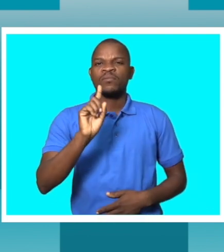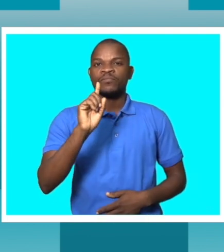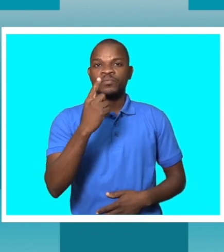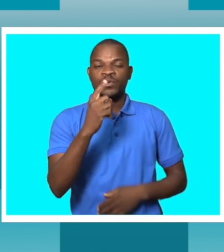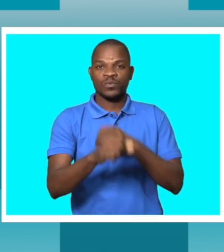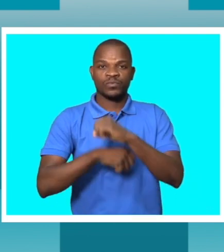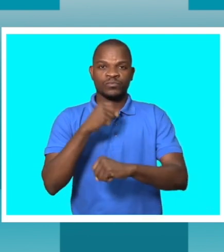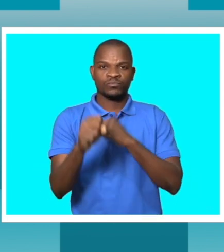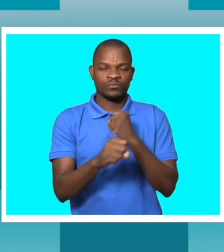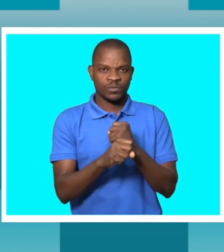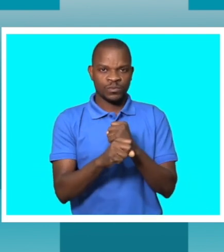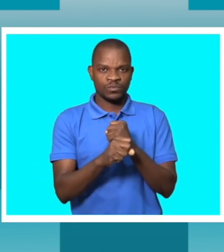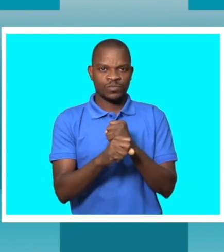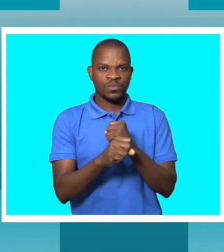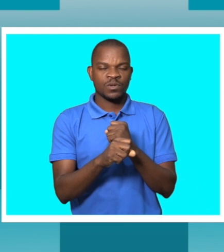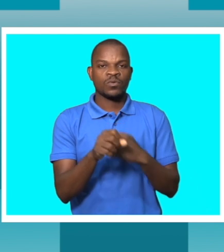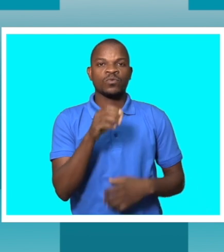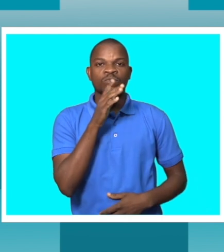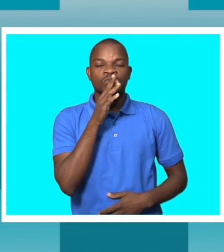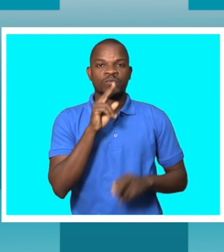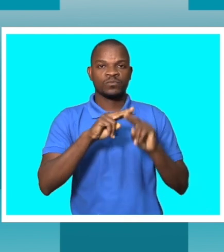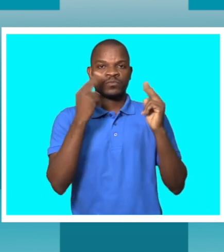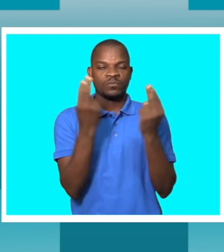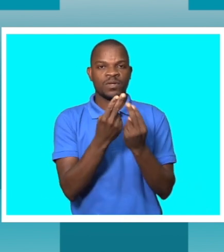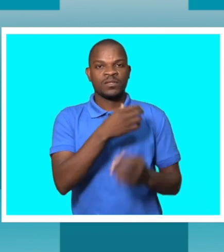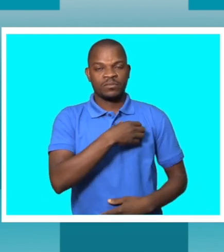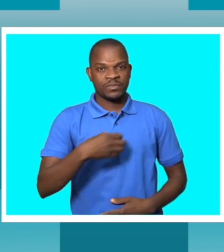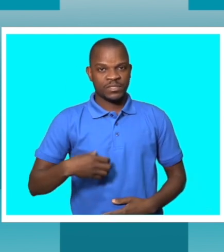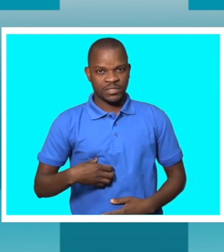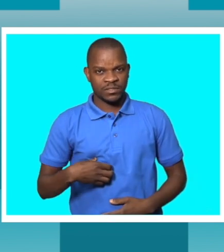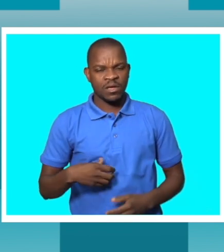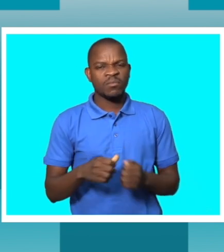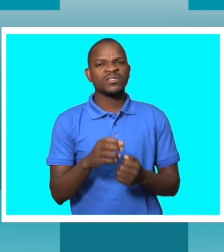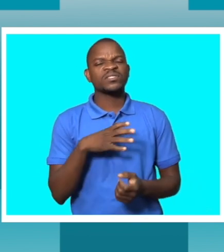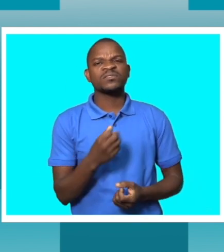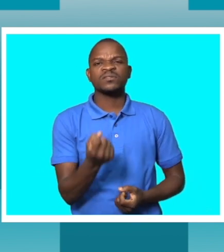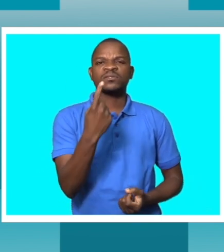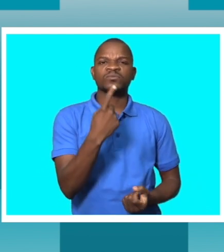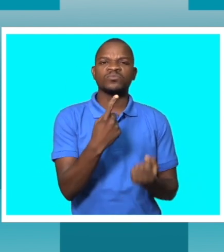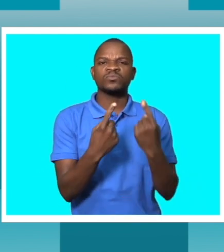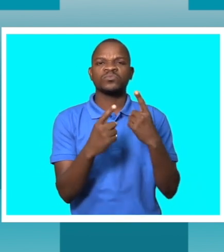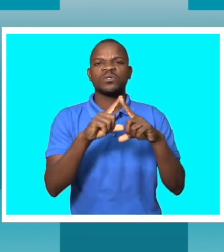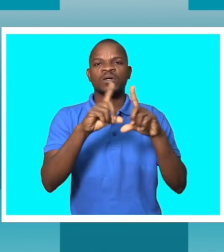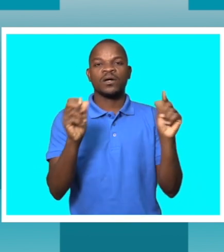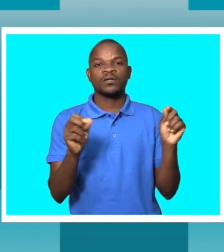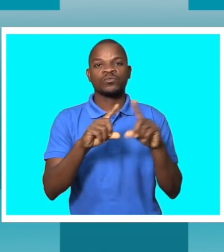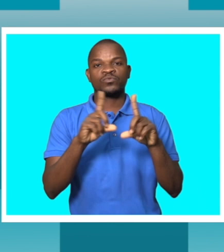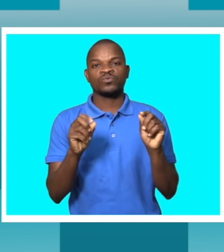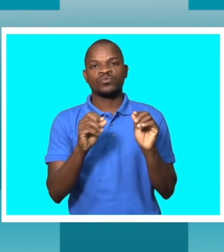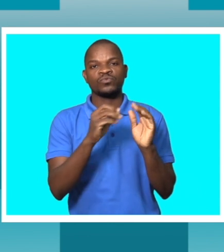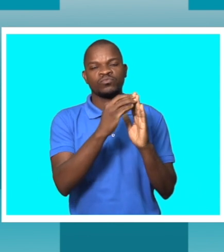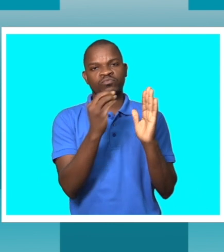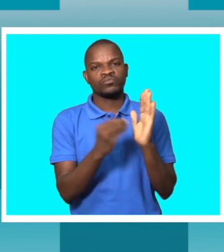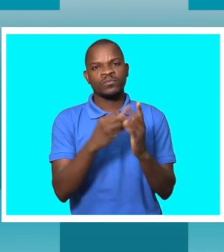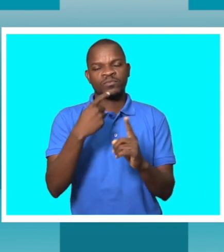é? Do mandato do Sr. Presidente. Há algumas realizações durante esse período,